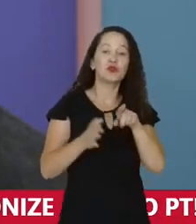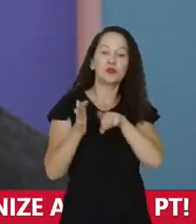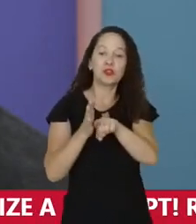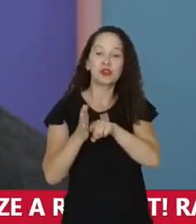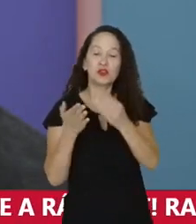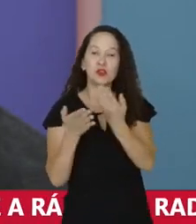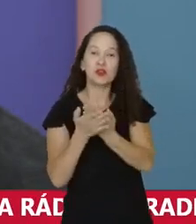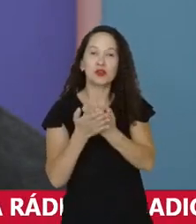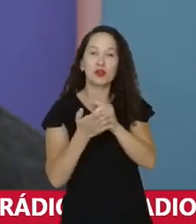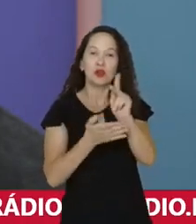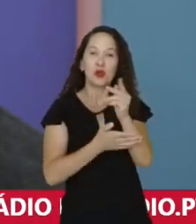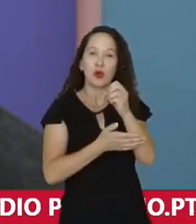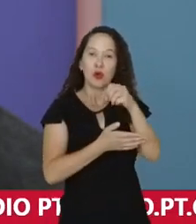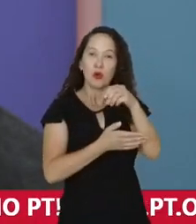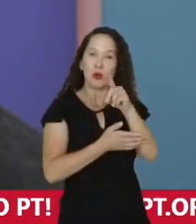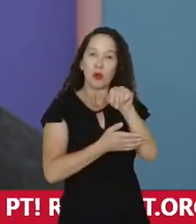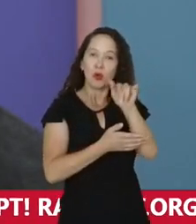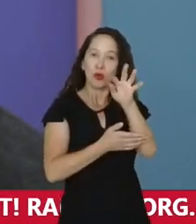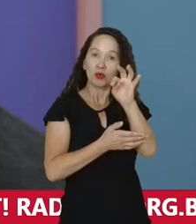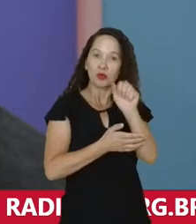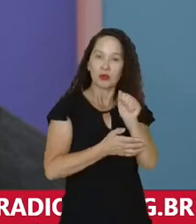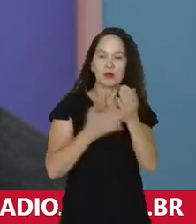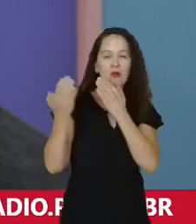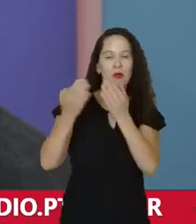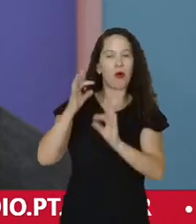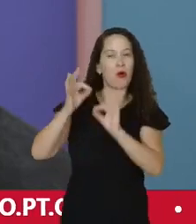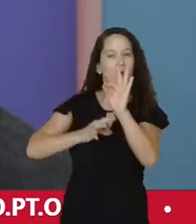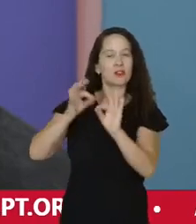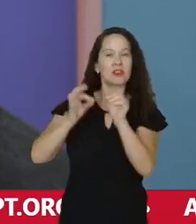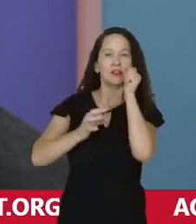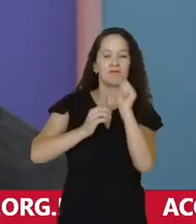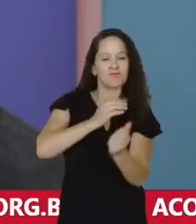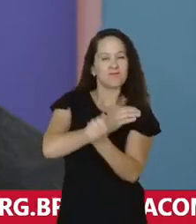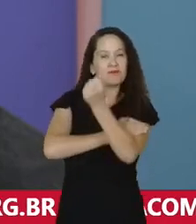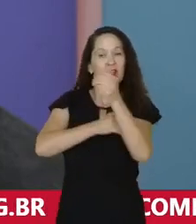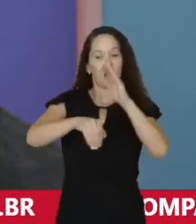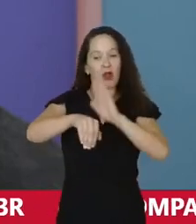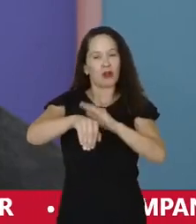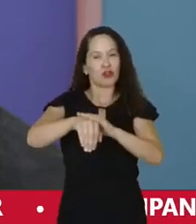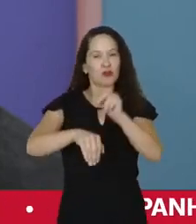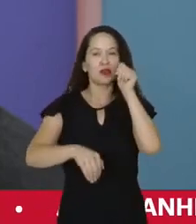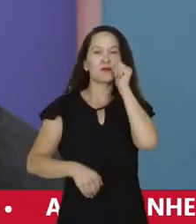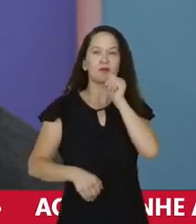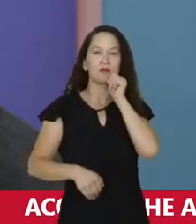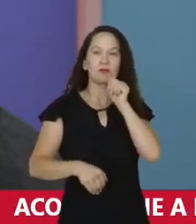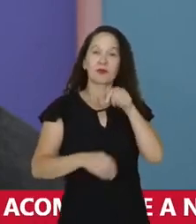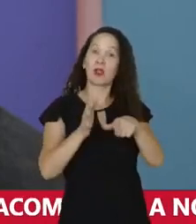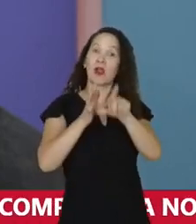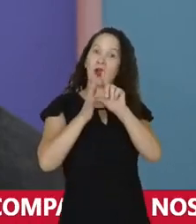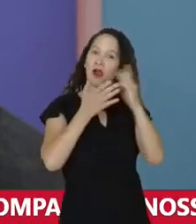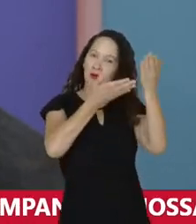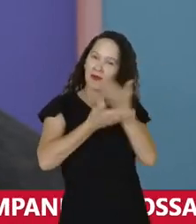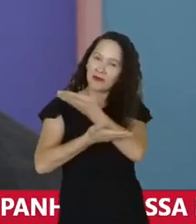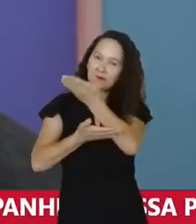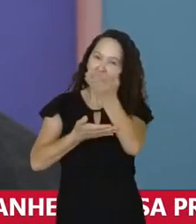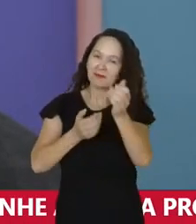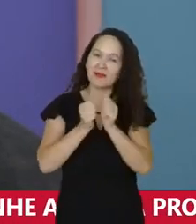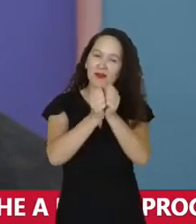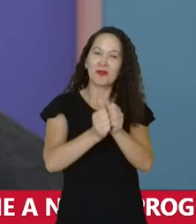da Homocultura, para um papo sobre organização feminista e emancipação das mulheres. Antes, eu te convido a